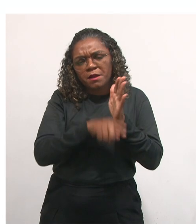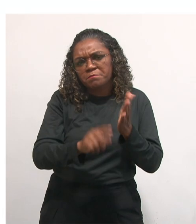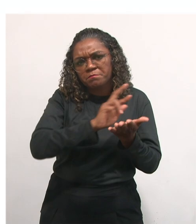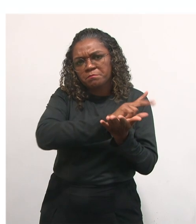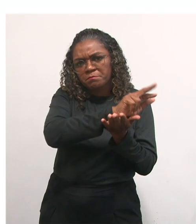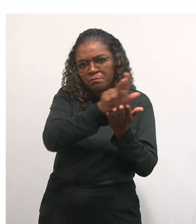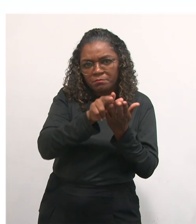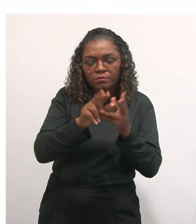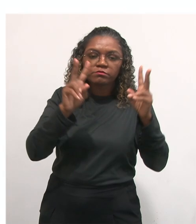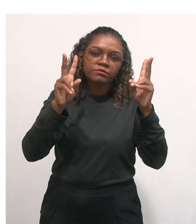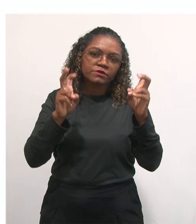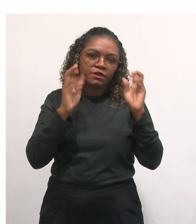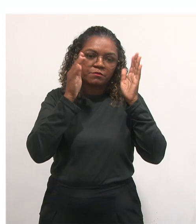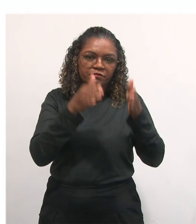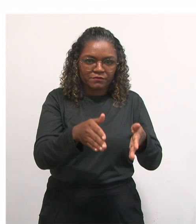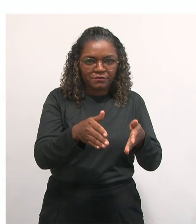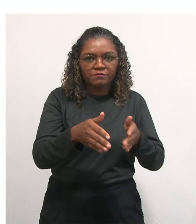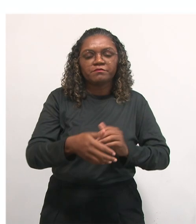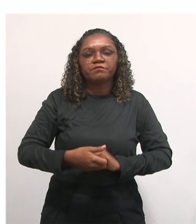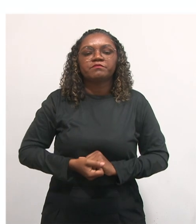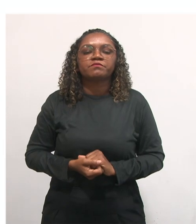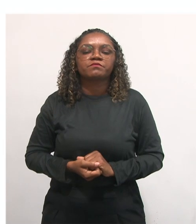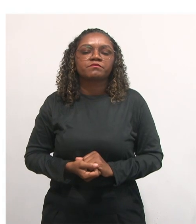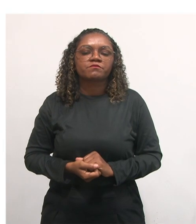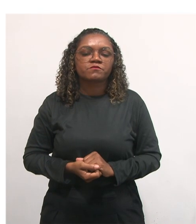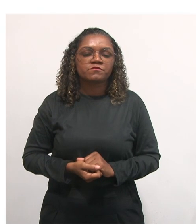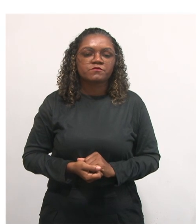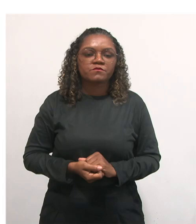do tema pesquisado.